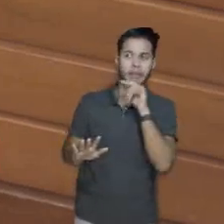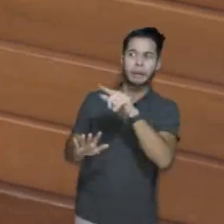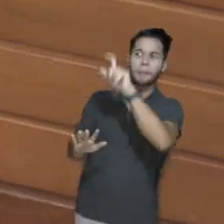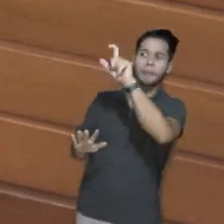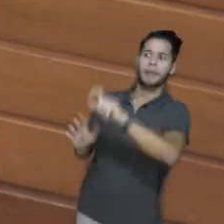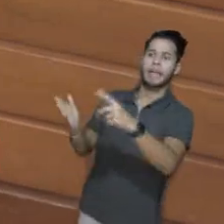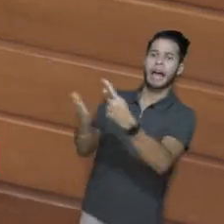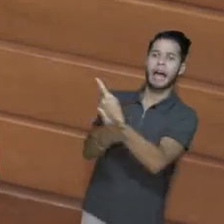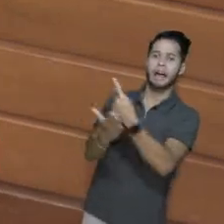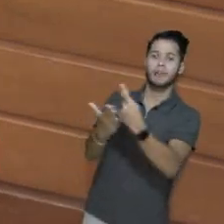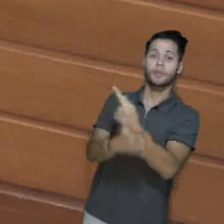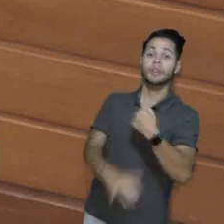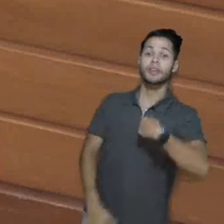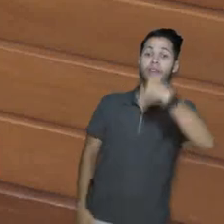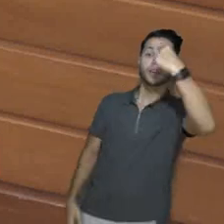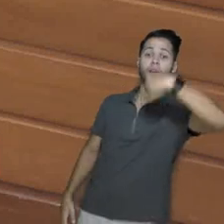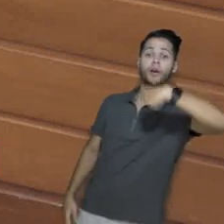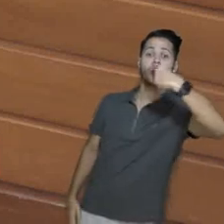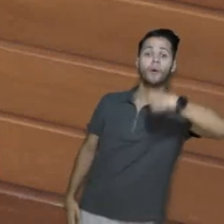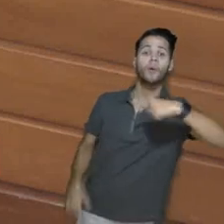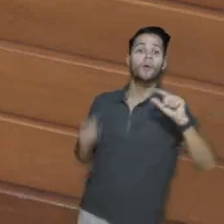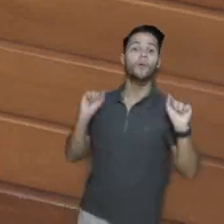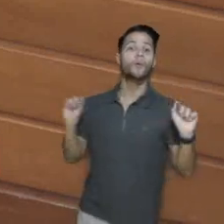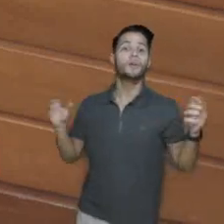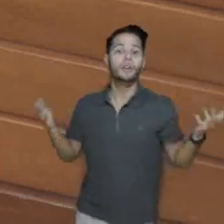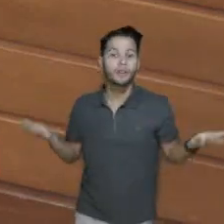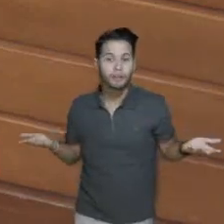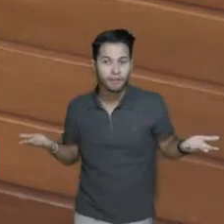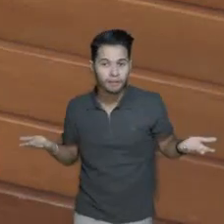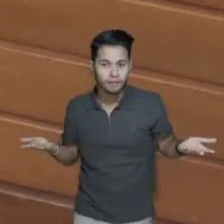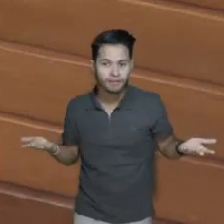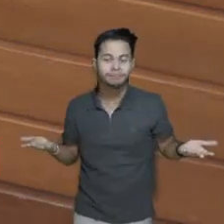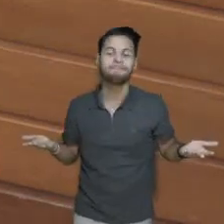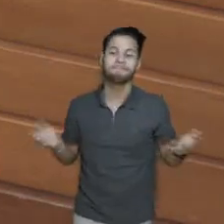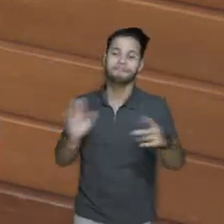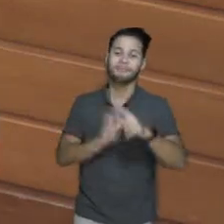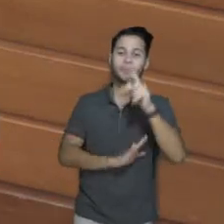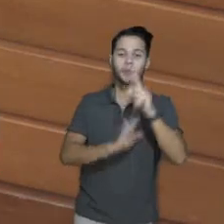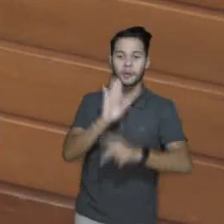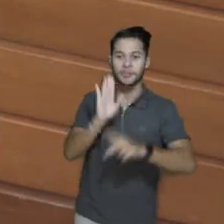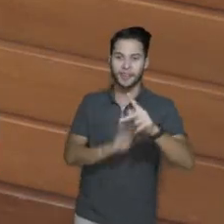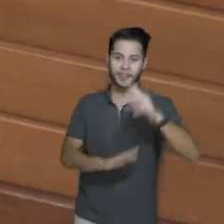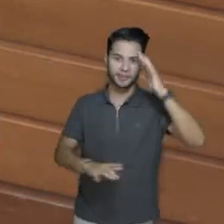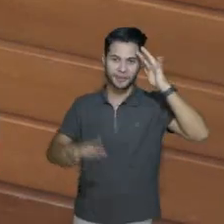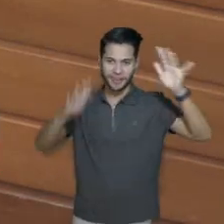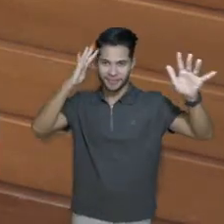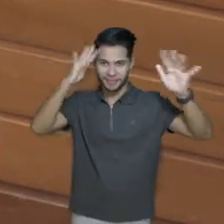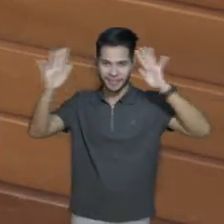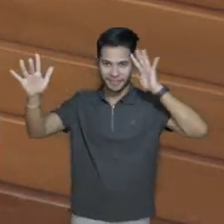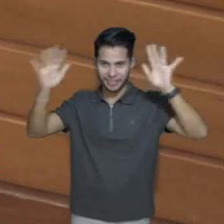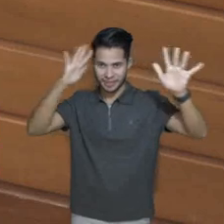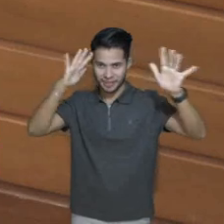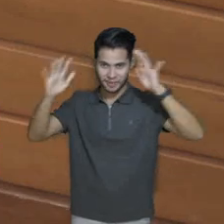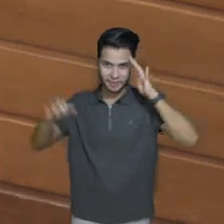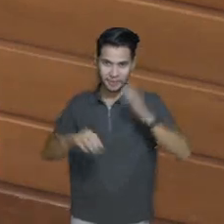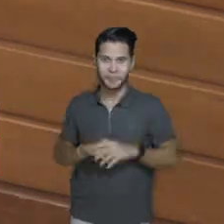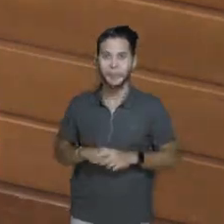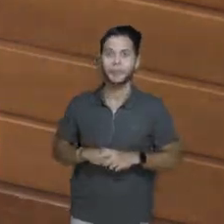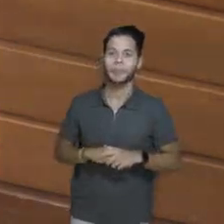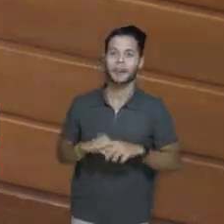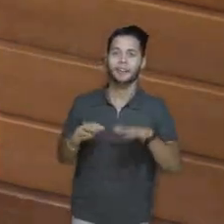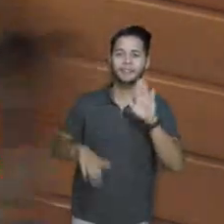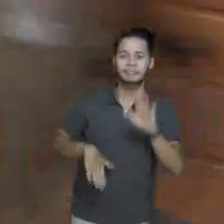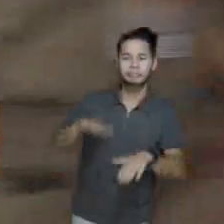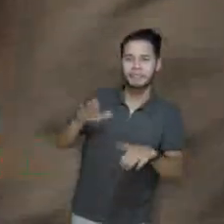meu nariz então Eh o projeto ele passa por isso por essa reflexão de par se não for o controle social que às vezes é